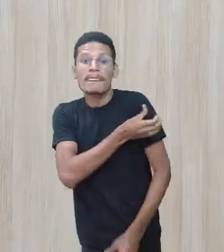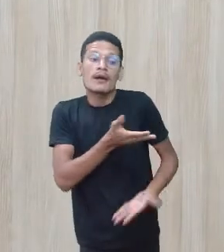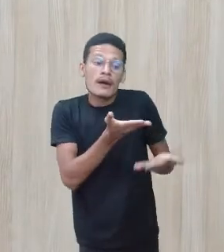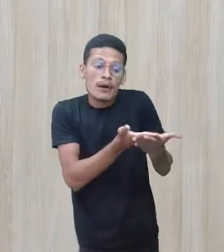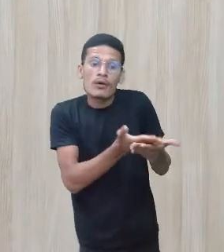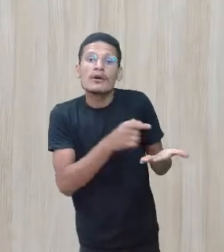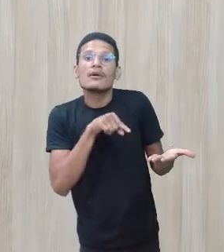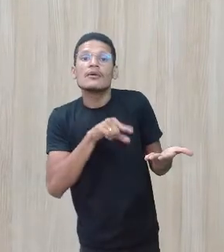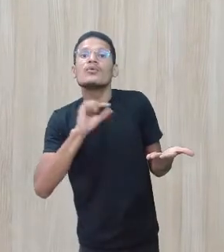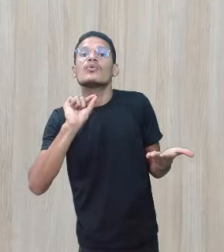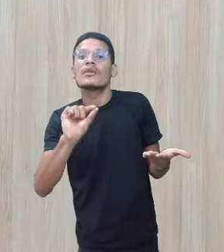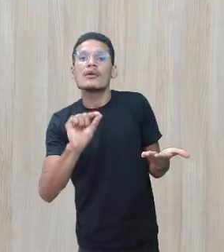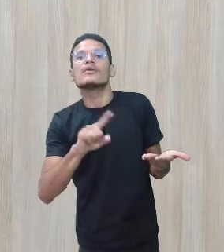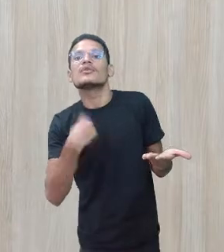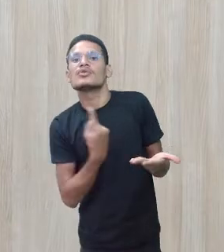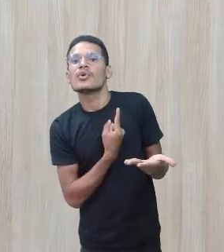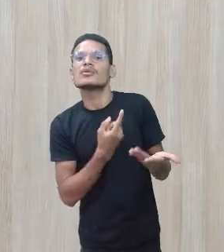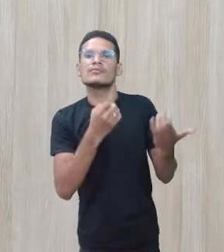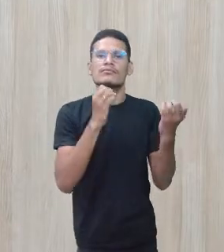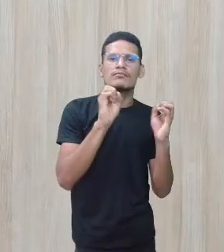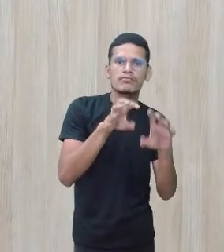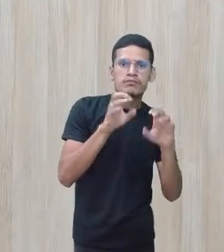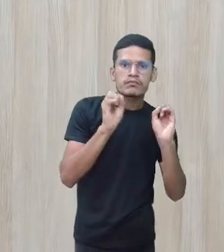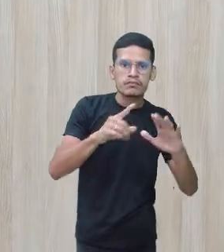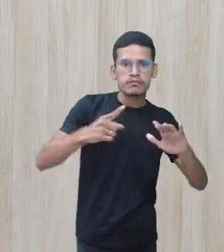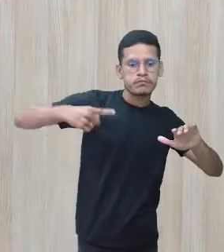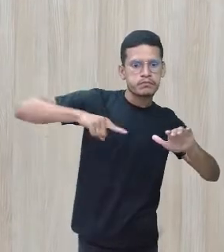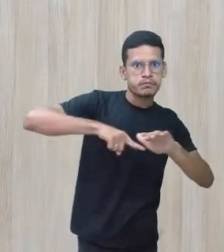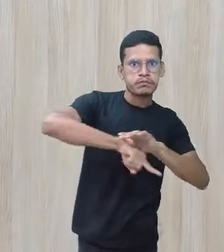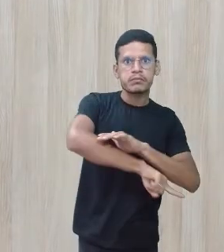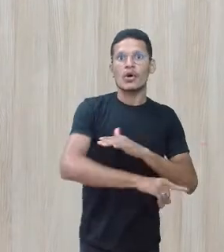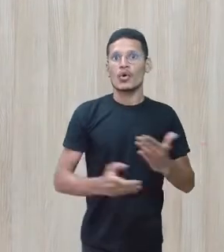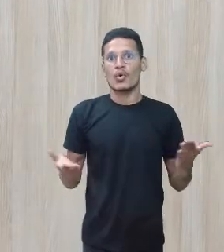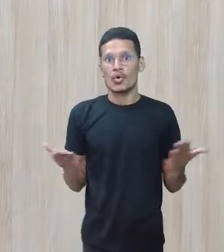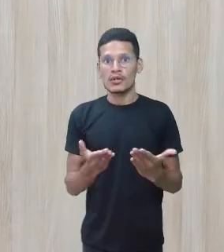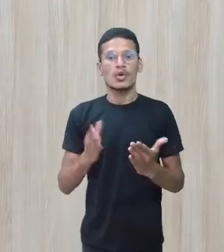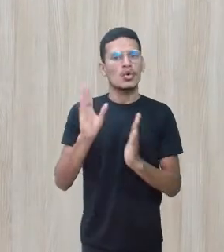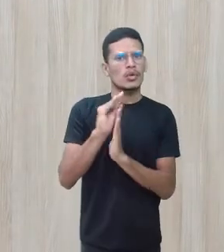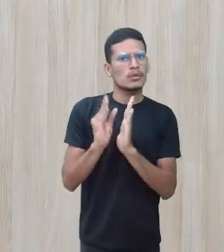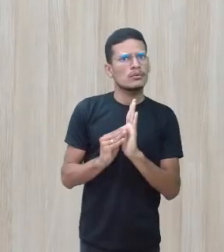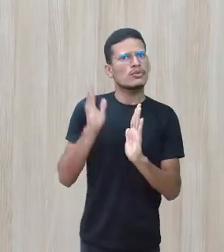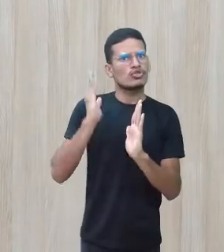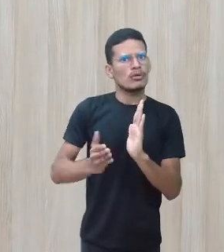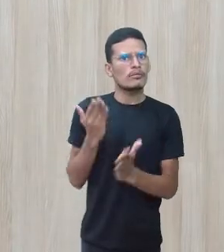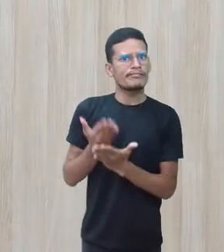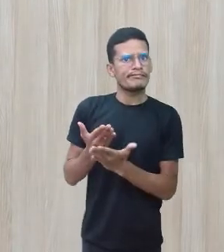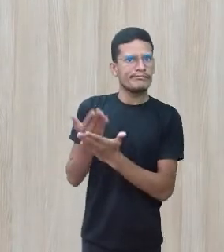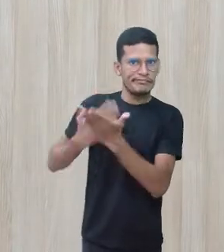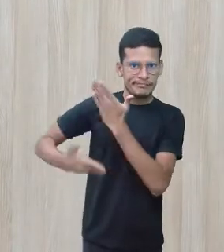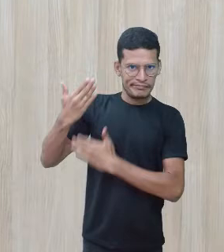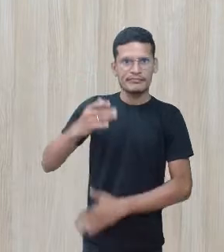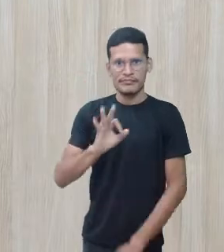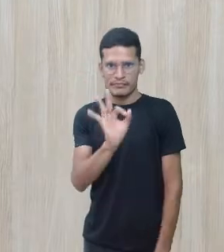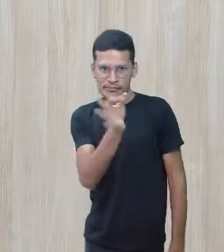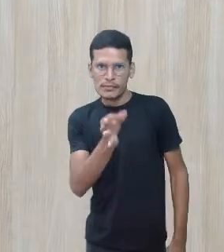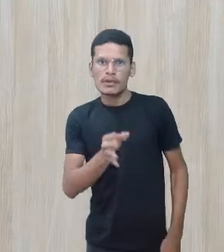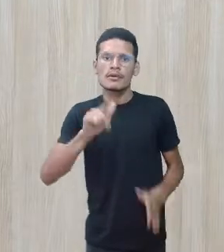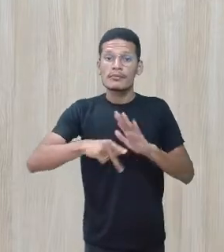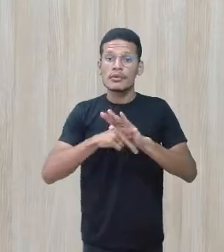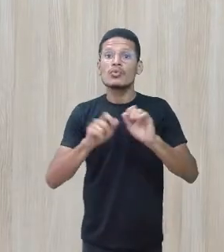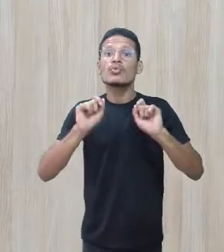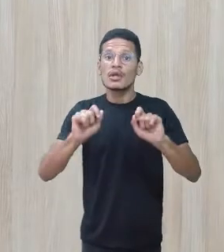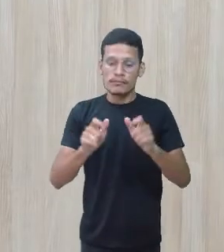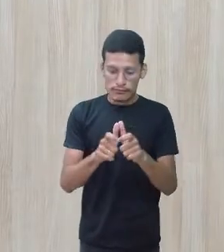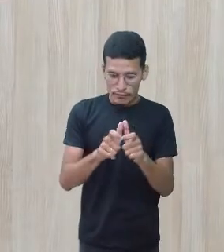aula daqui, a gente vai dar um pouquinho mais de intensidade a um conteúdo que a gente já viu em uma outra aula, tá? Que a gente falou sobre ampliação